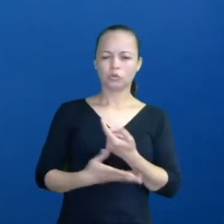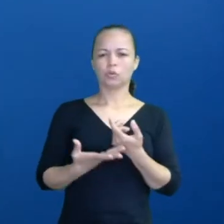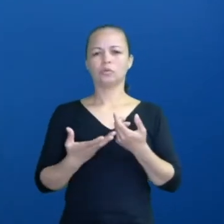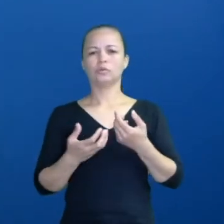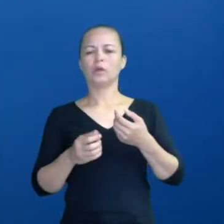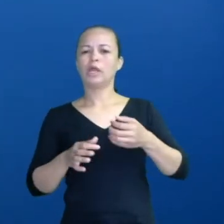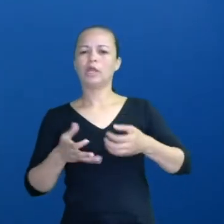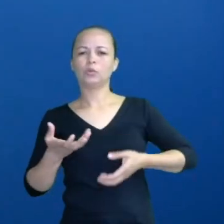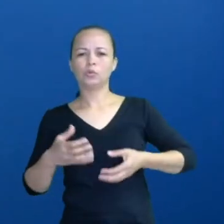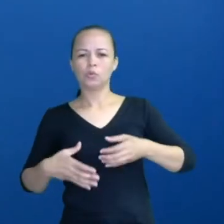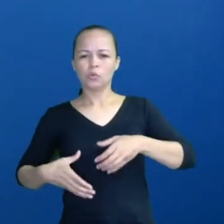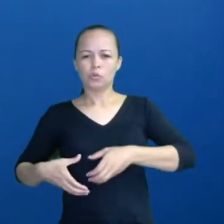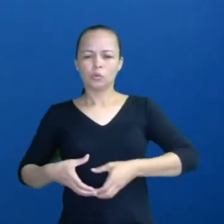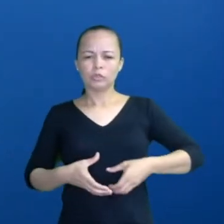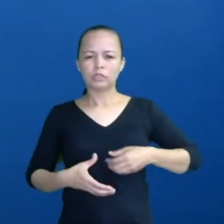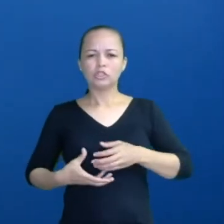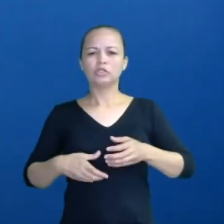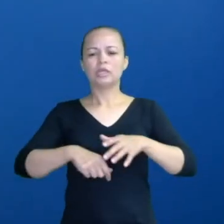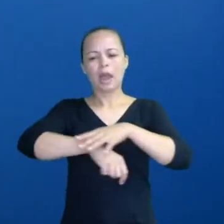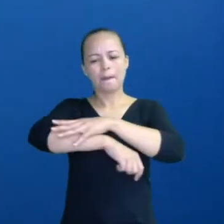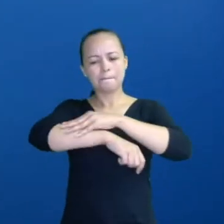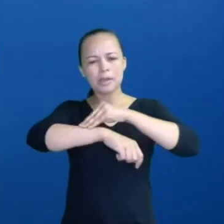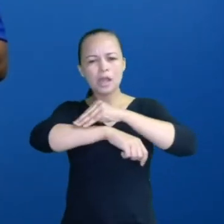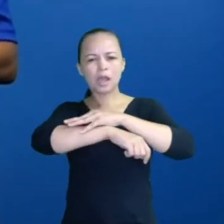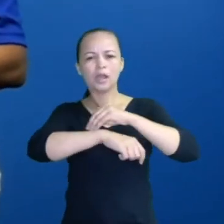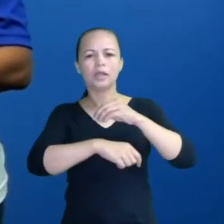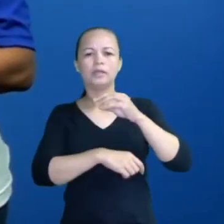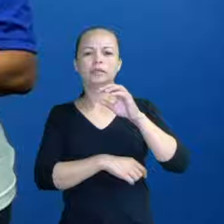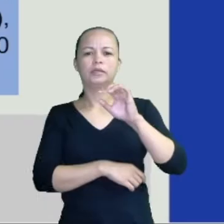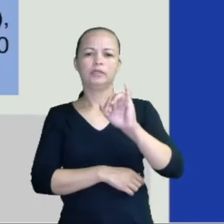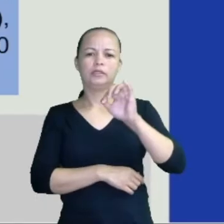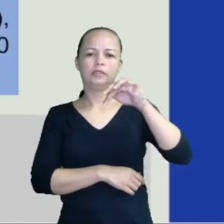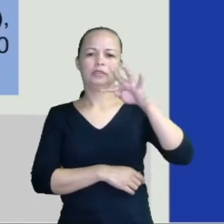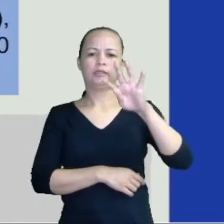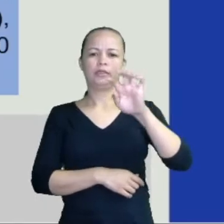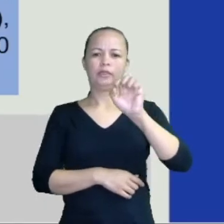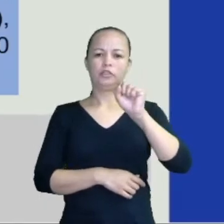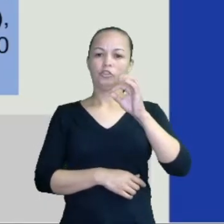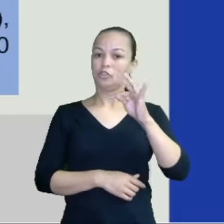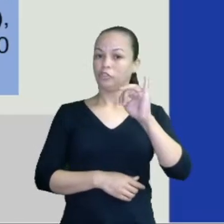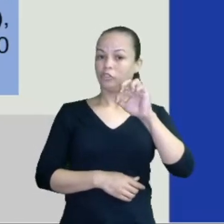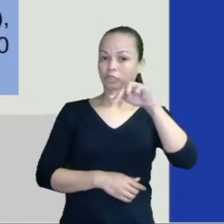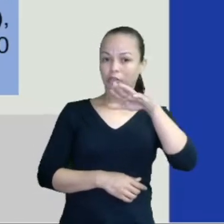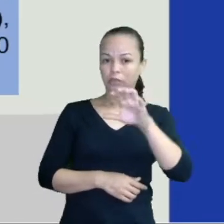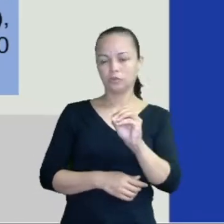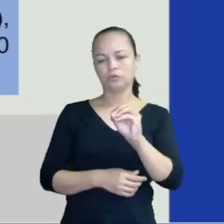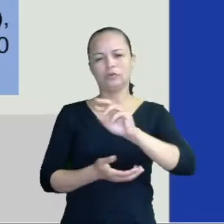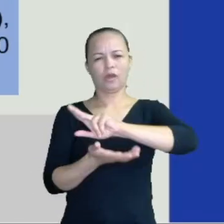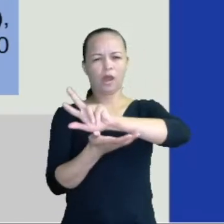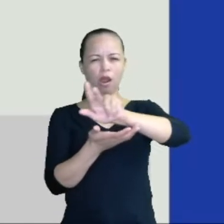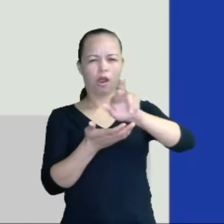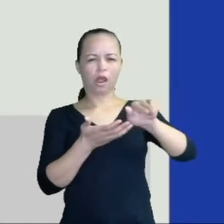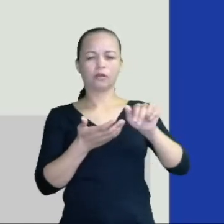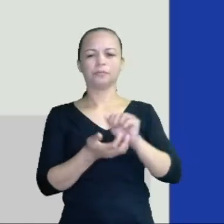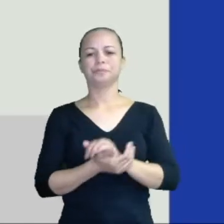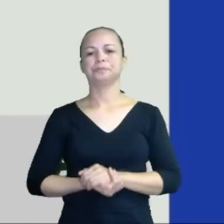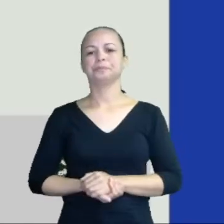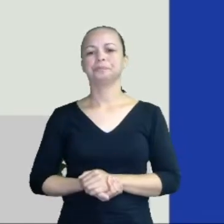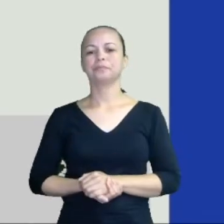no intestino, na pele.